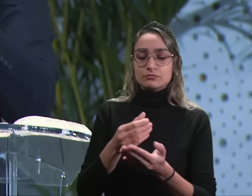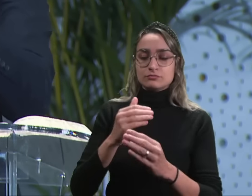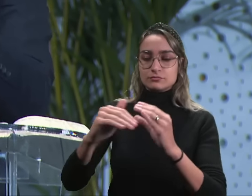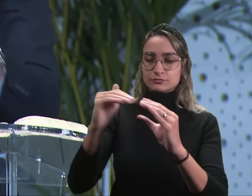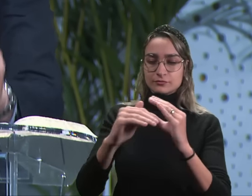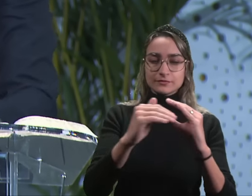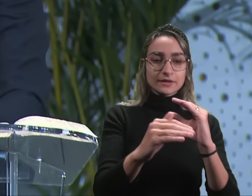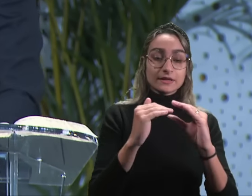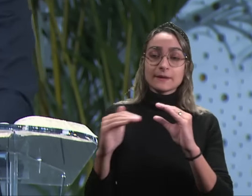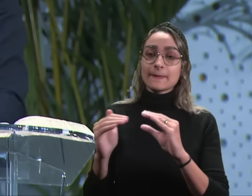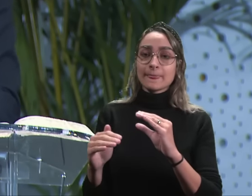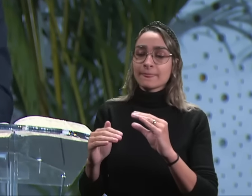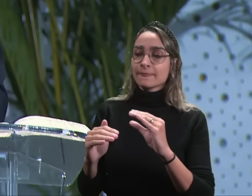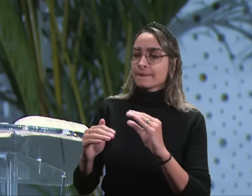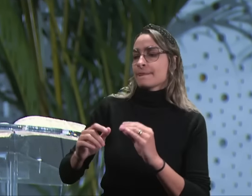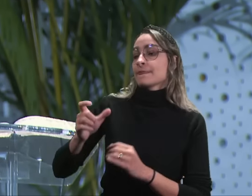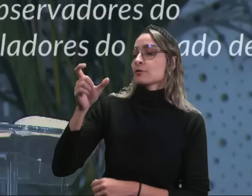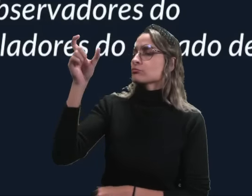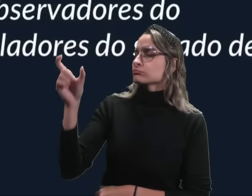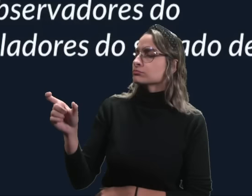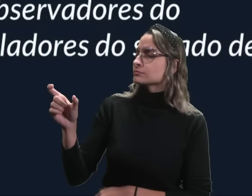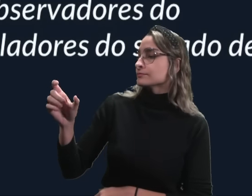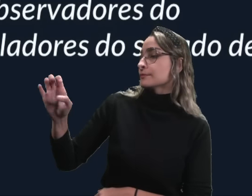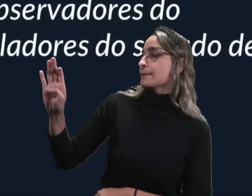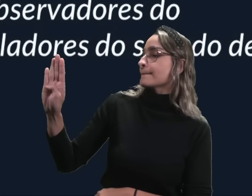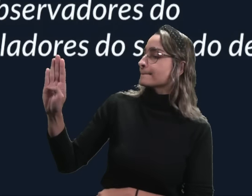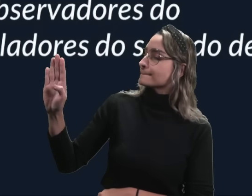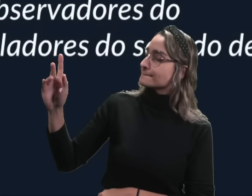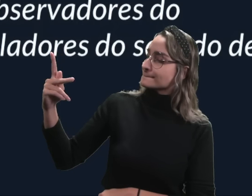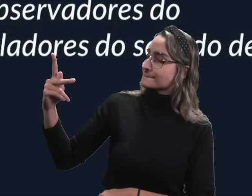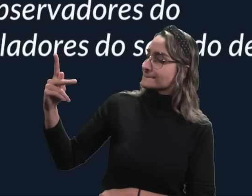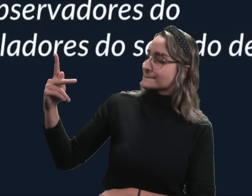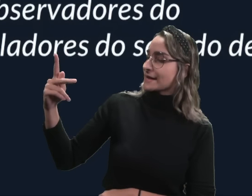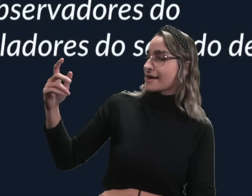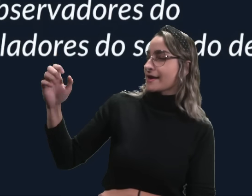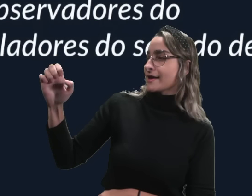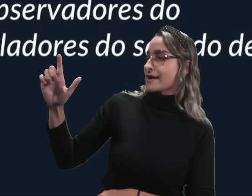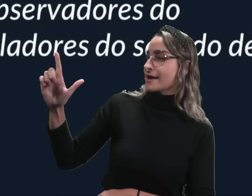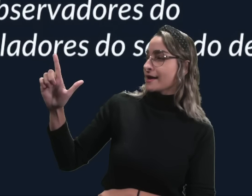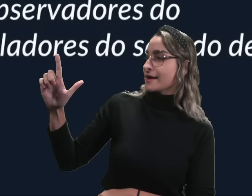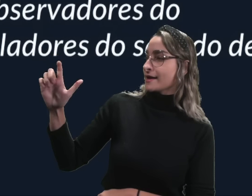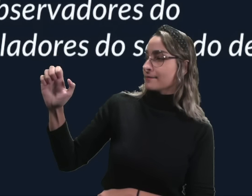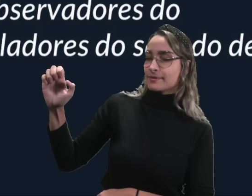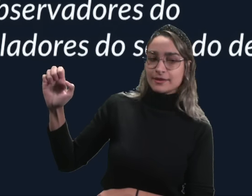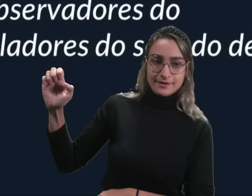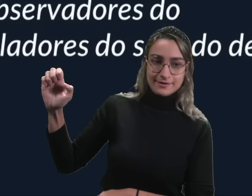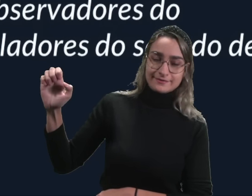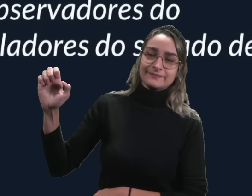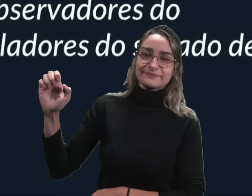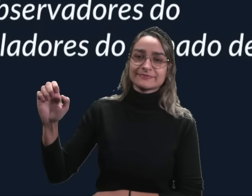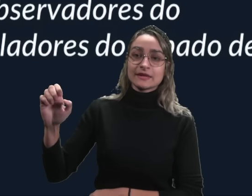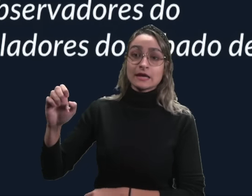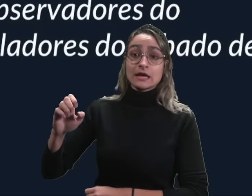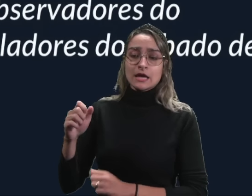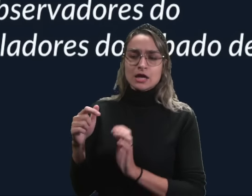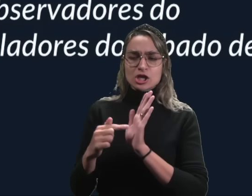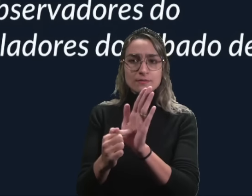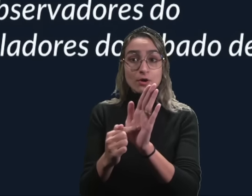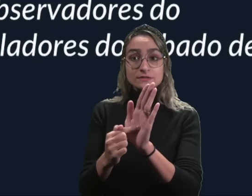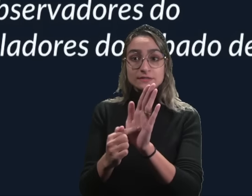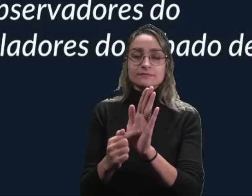preb ele escreve o seguinte assim vemos o cumprimento de Daniel 725